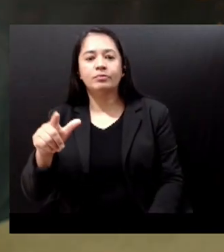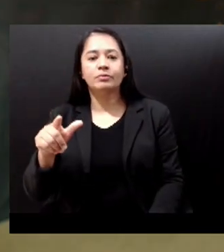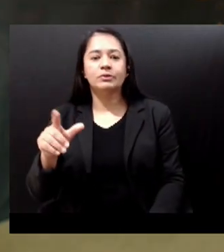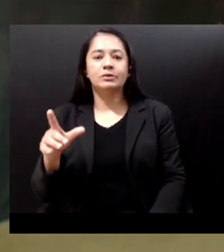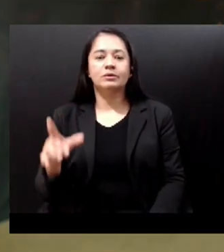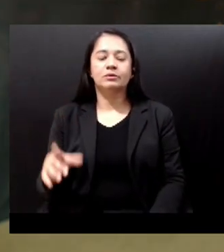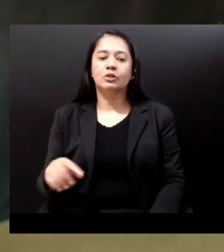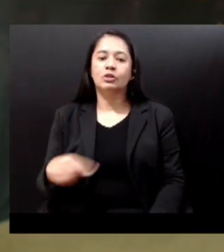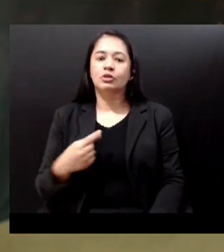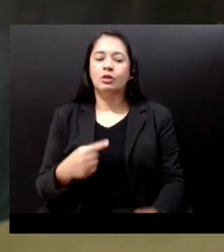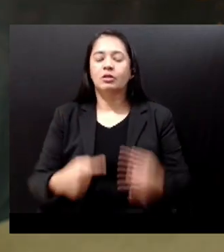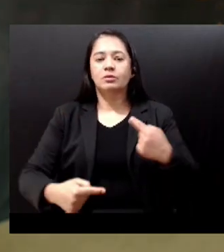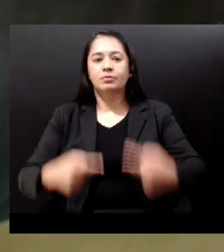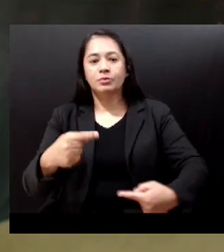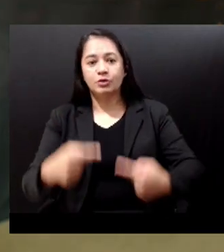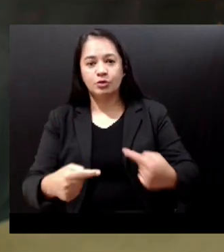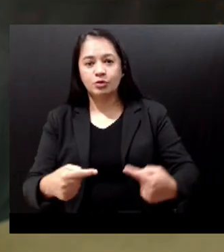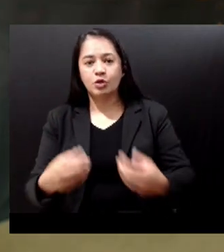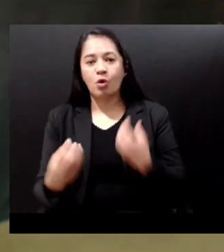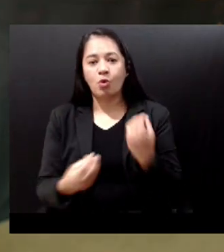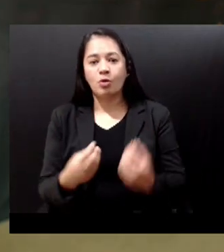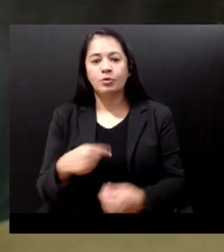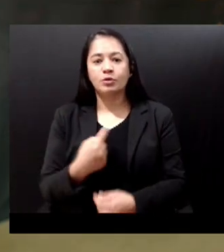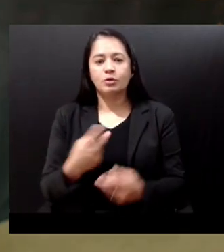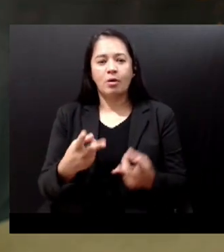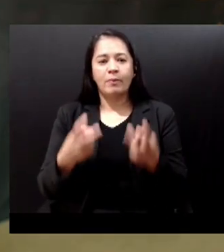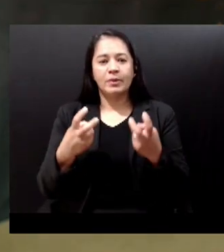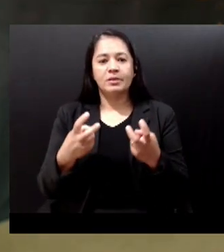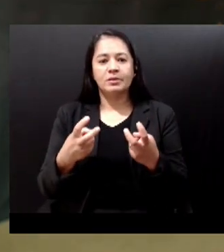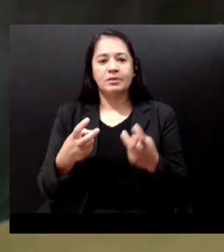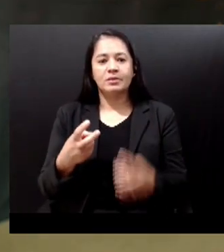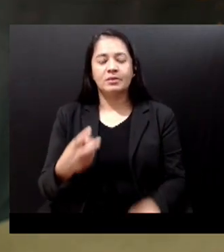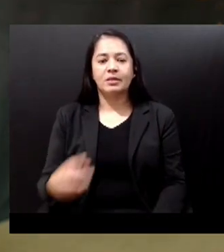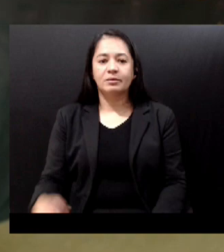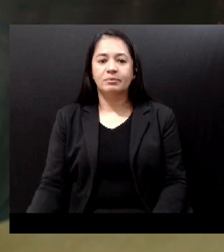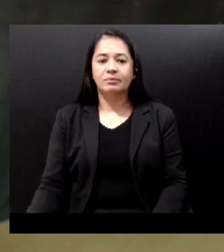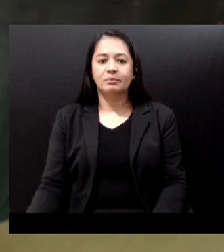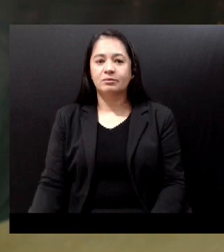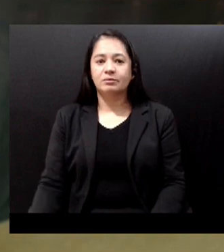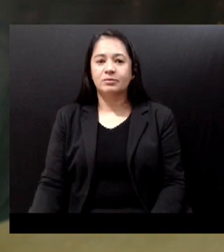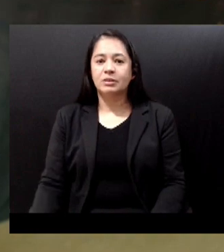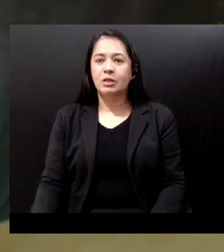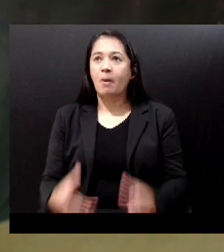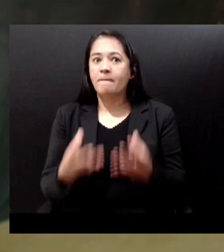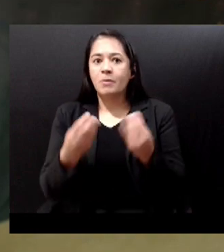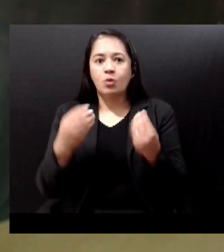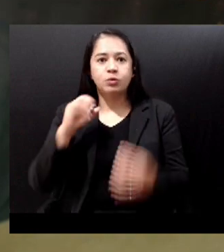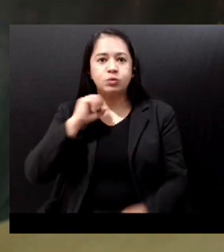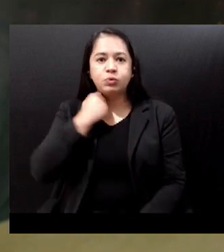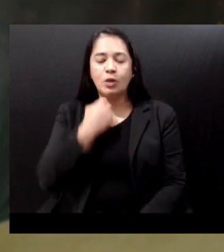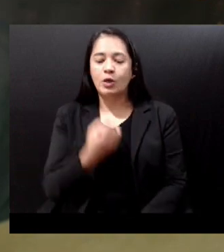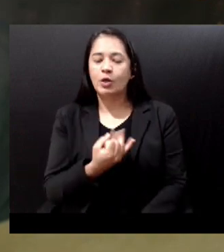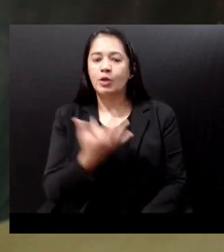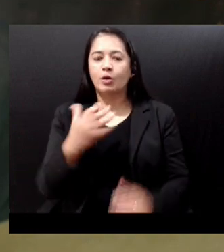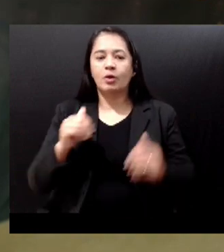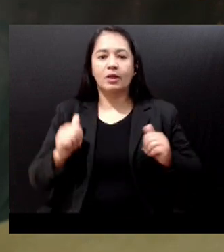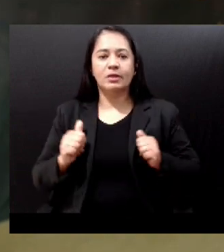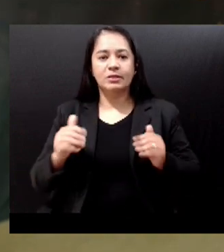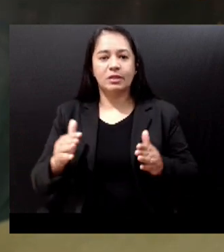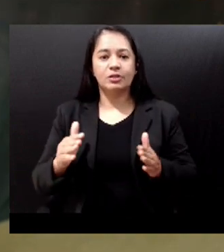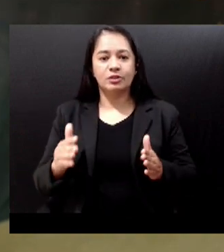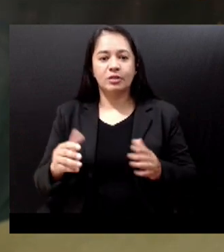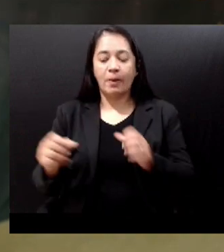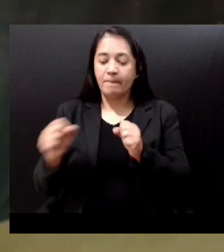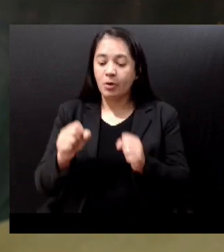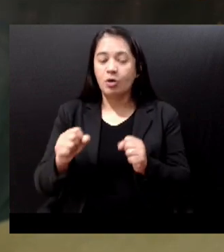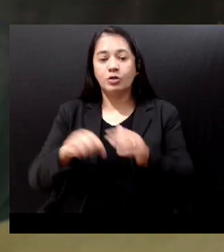discutir como é que a gente identifica os sinais do estresse excessivo e quais medidas práticas podem ser adotadas no dia